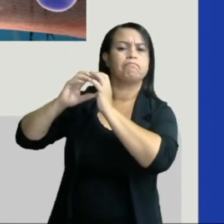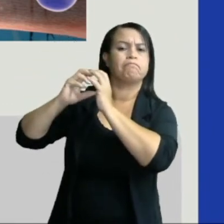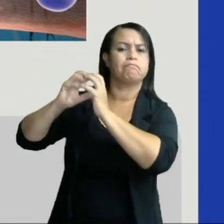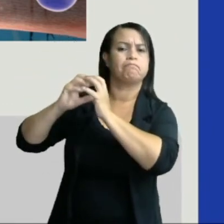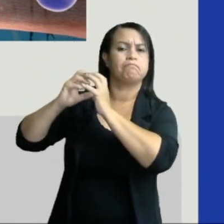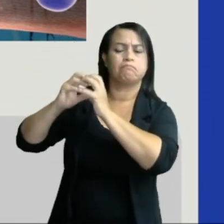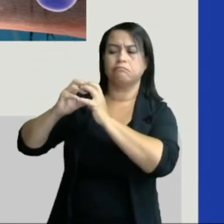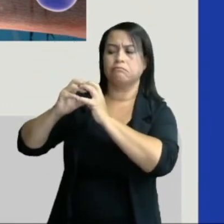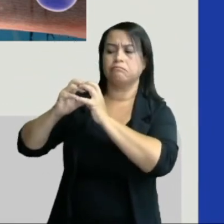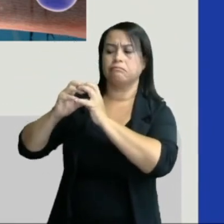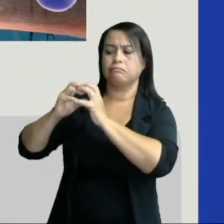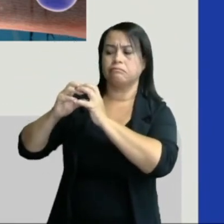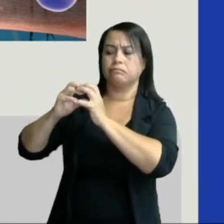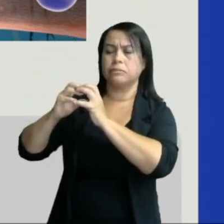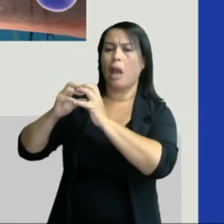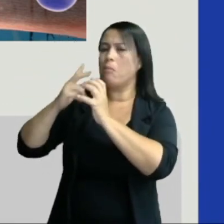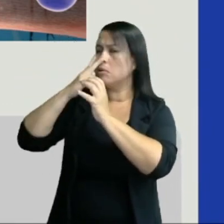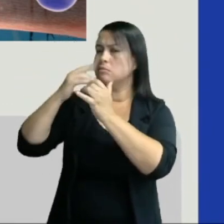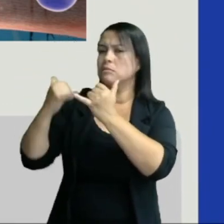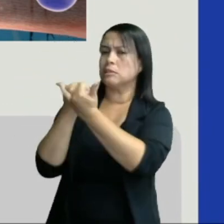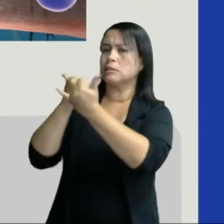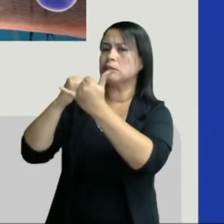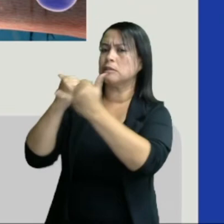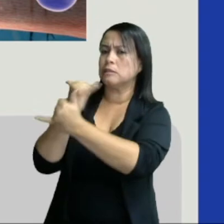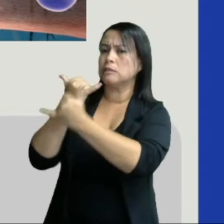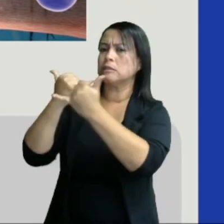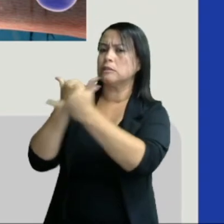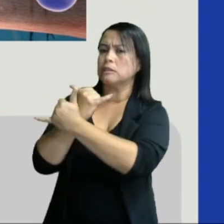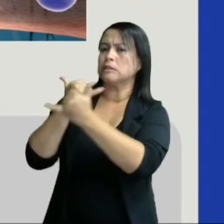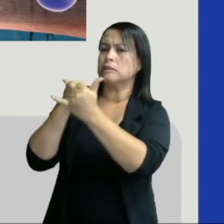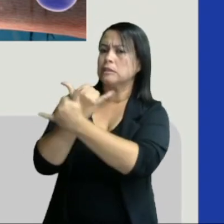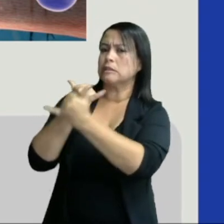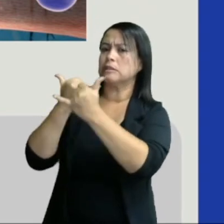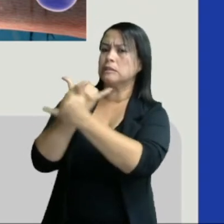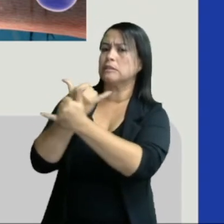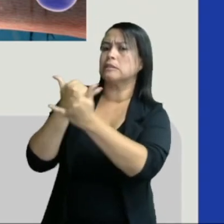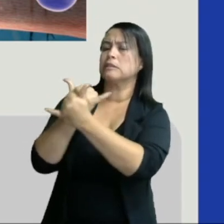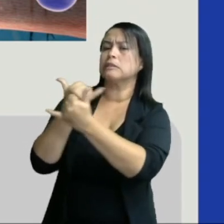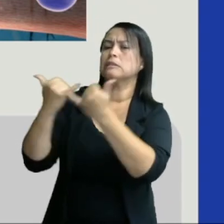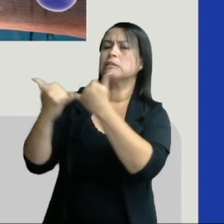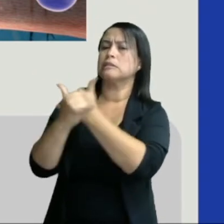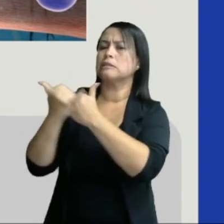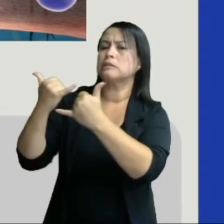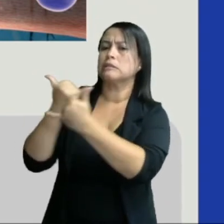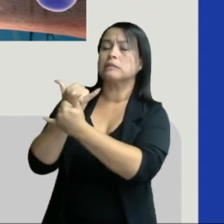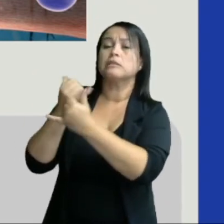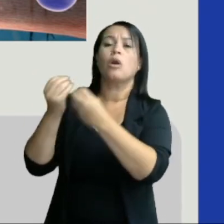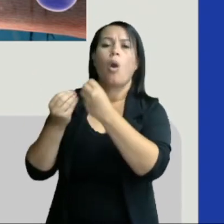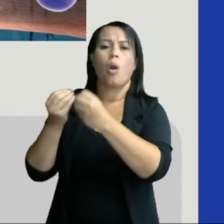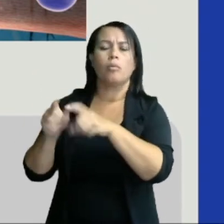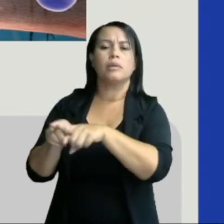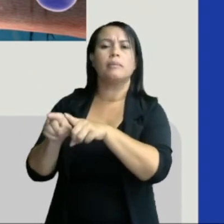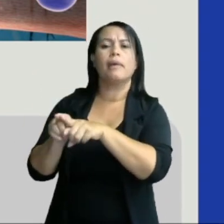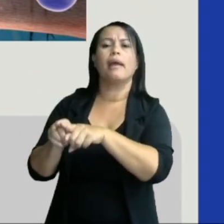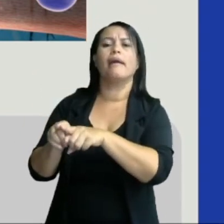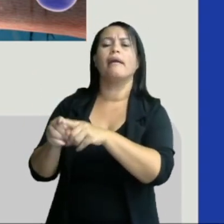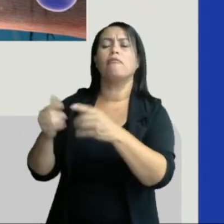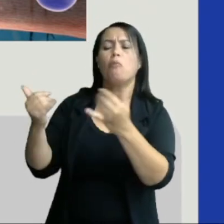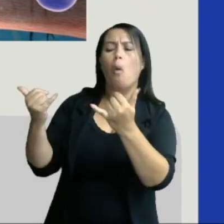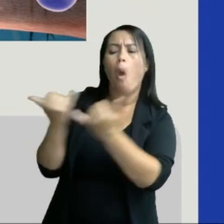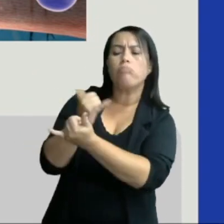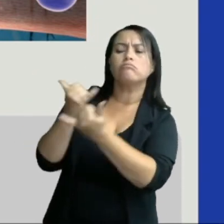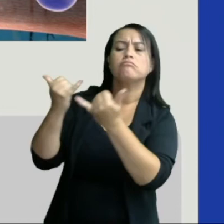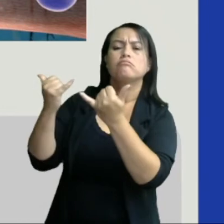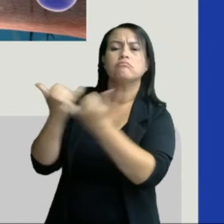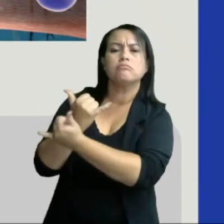essas estradas no nosso cérebro estão trocando informações através das sinapses,